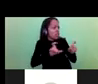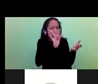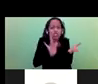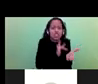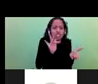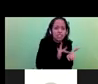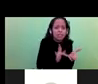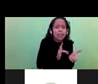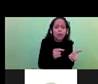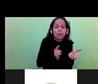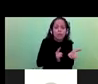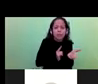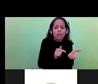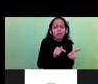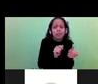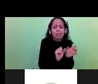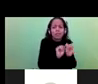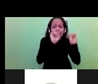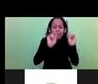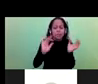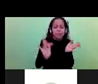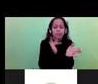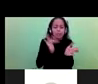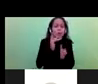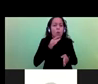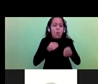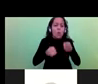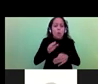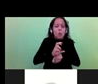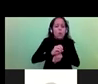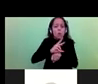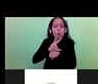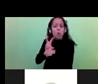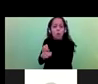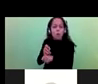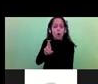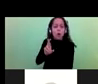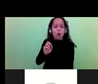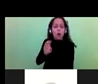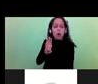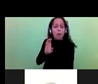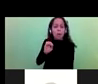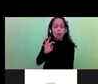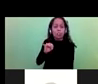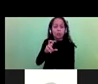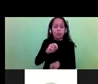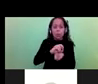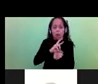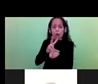digital, dos sistemas ciberfísicos e robóticos. É esse o nosso contexto.